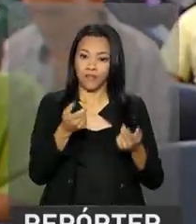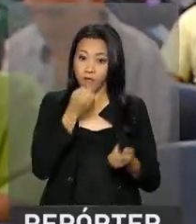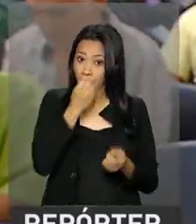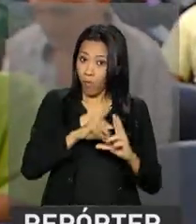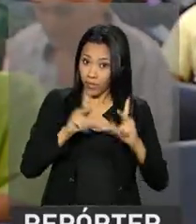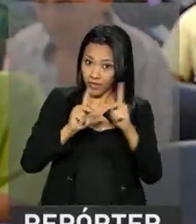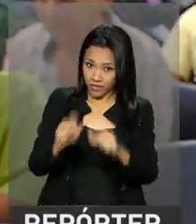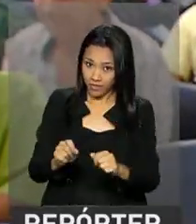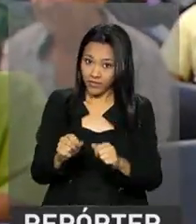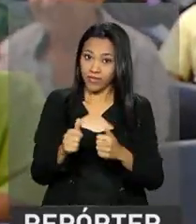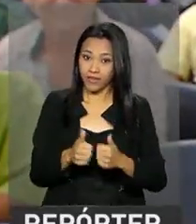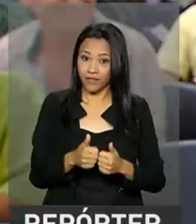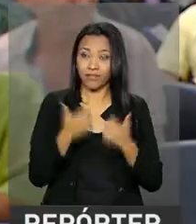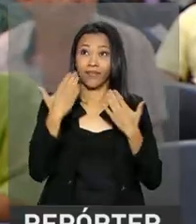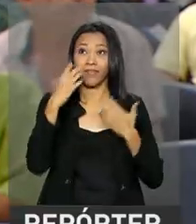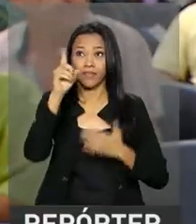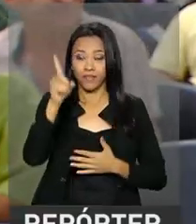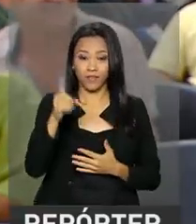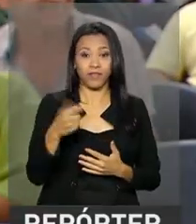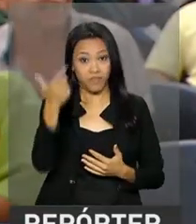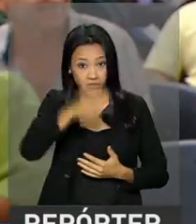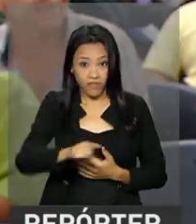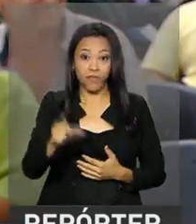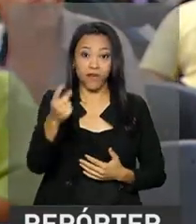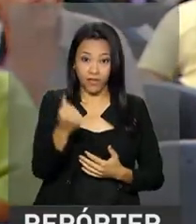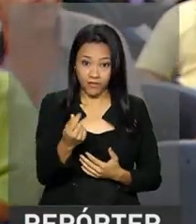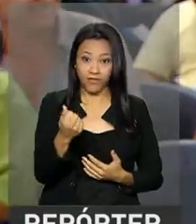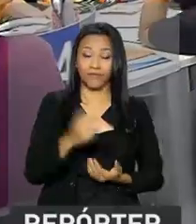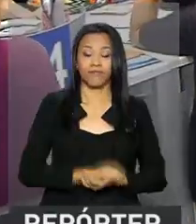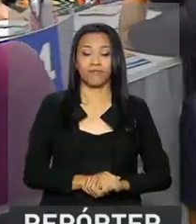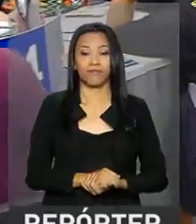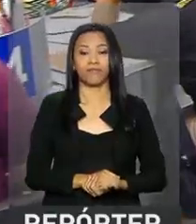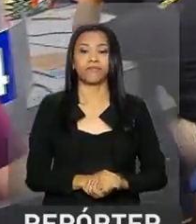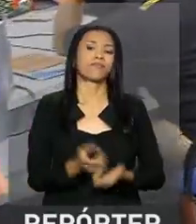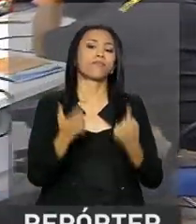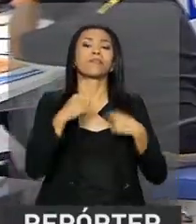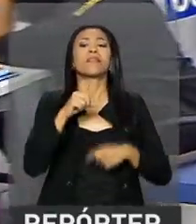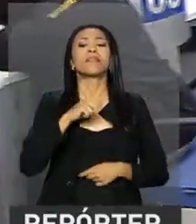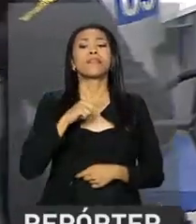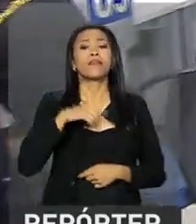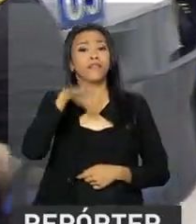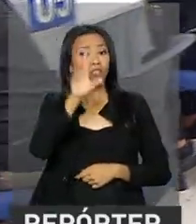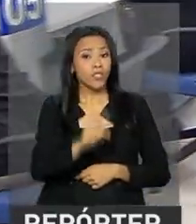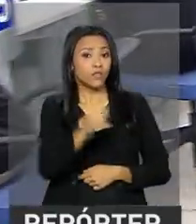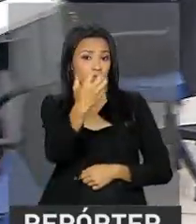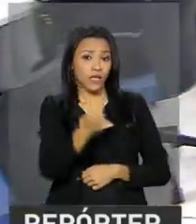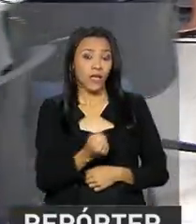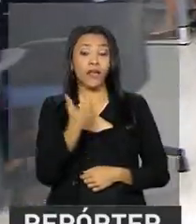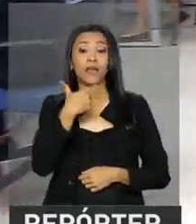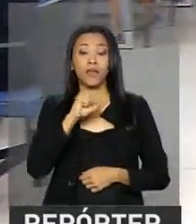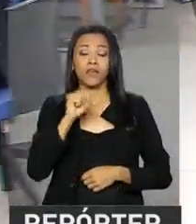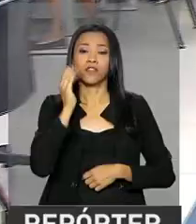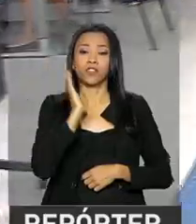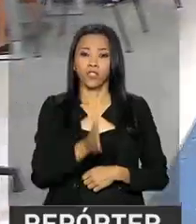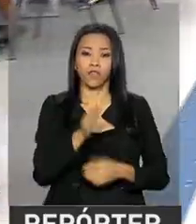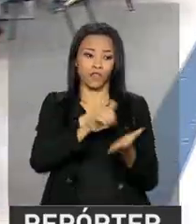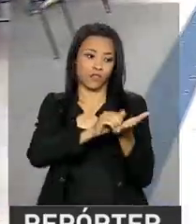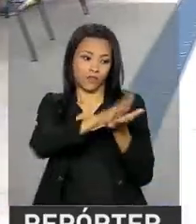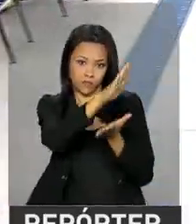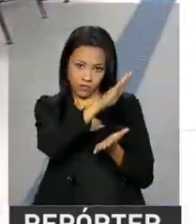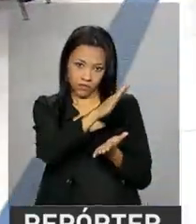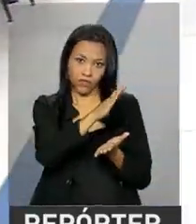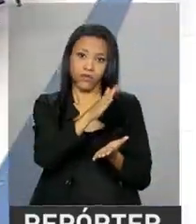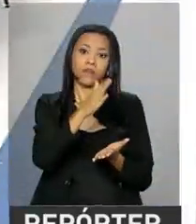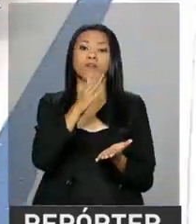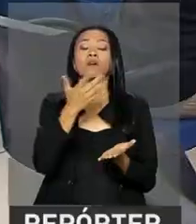presente. Beleza. Graças a Deus. Tomara que tu venha mais. Daqui uns dias tem direito ao saque os trabalhadores que foram dispensados